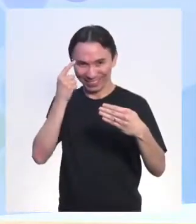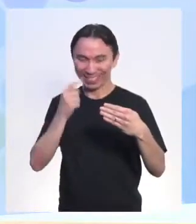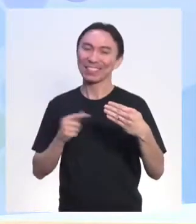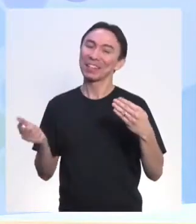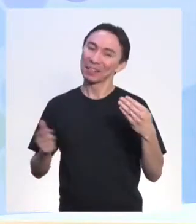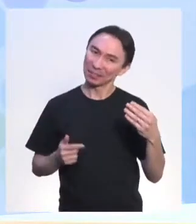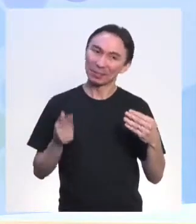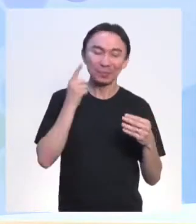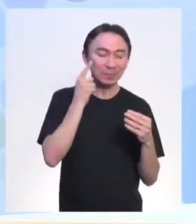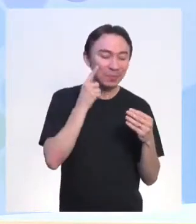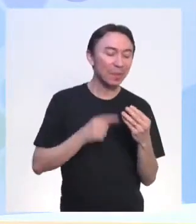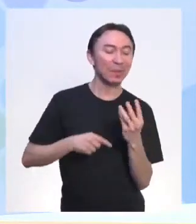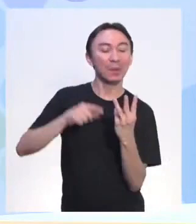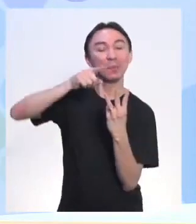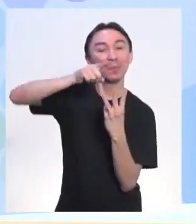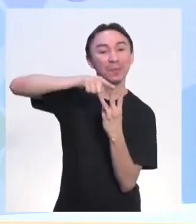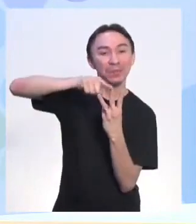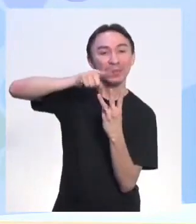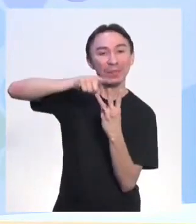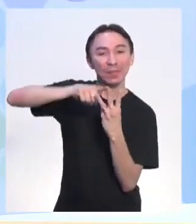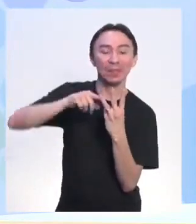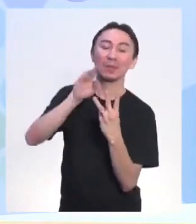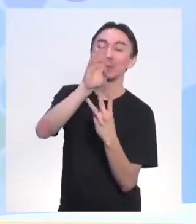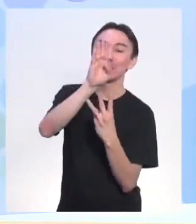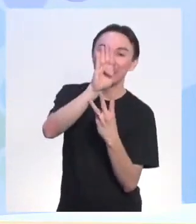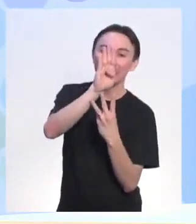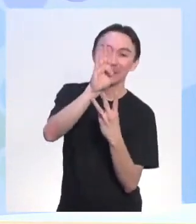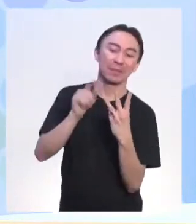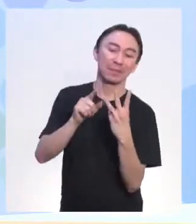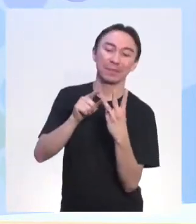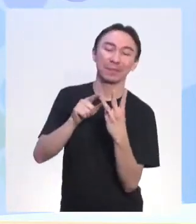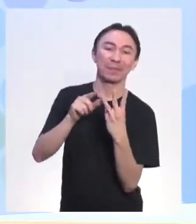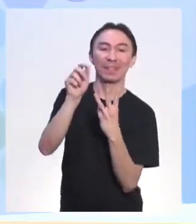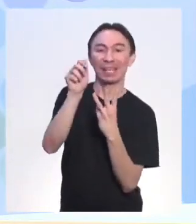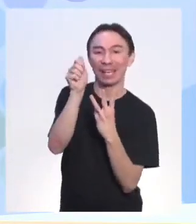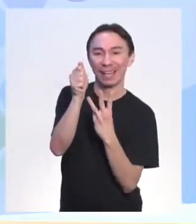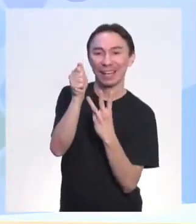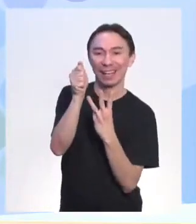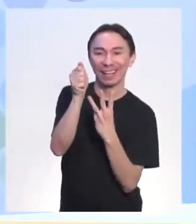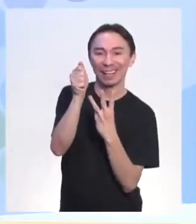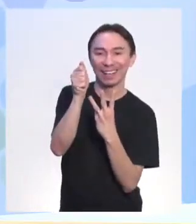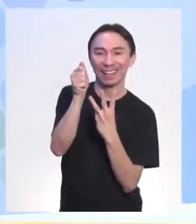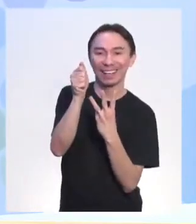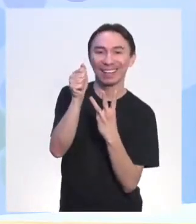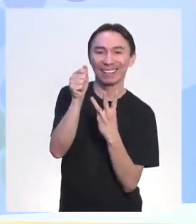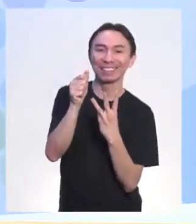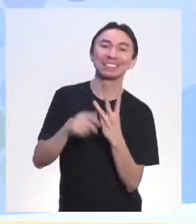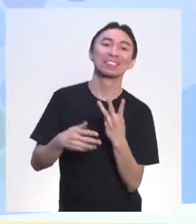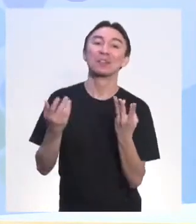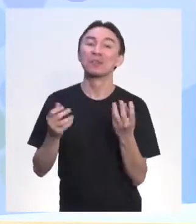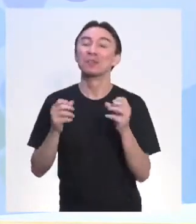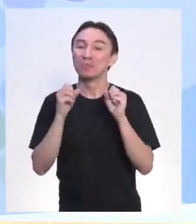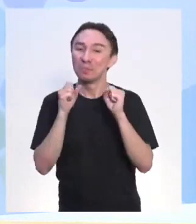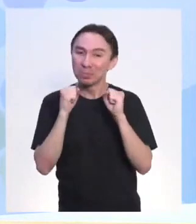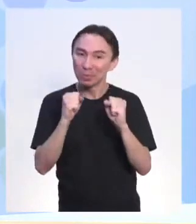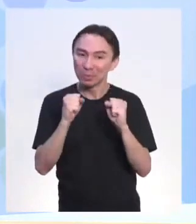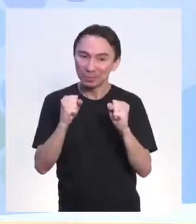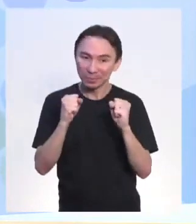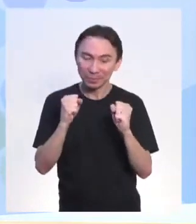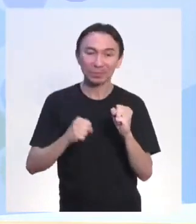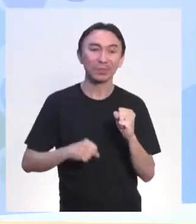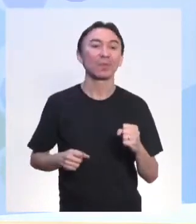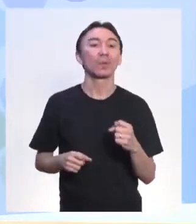meio vem a letra B e aqui vem a letra A. Então, eu posso escrever que